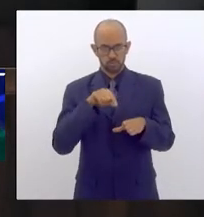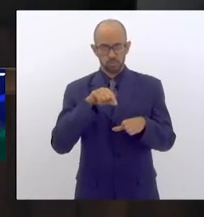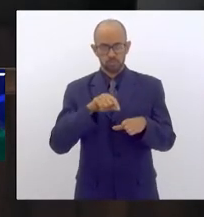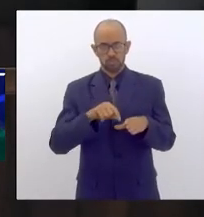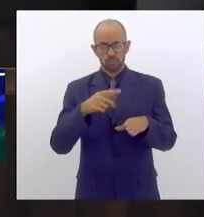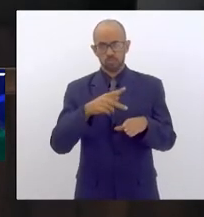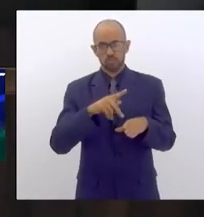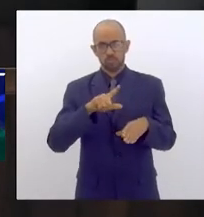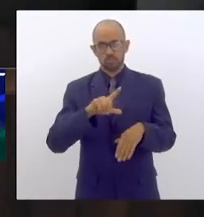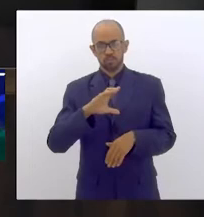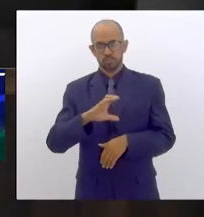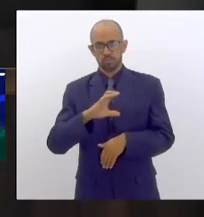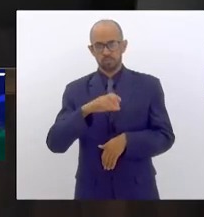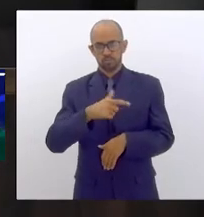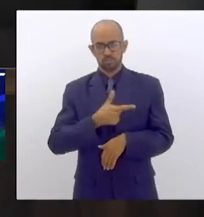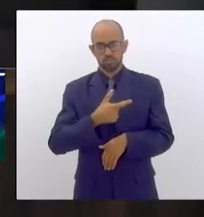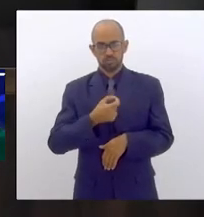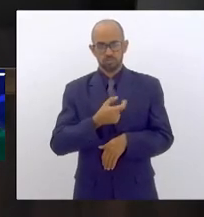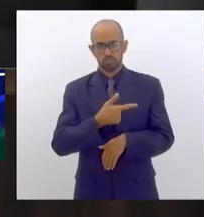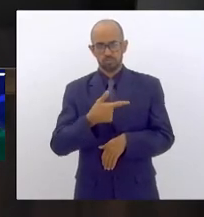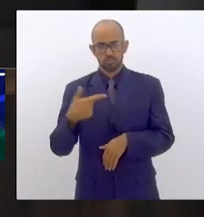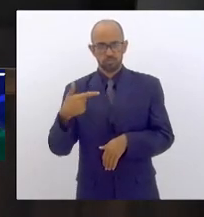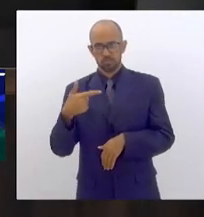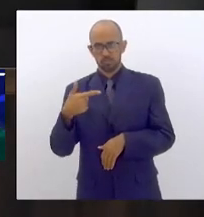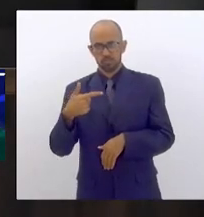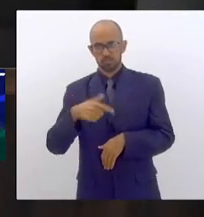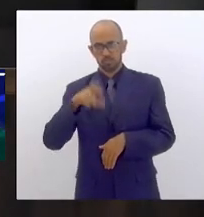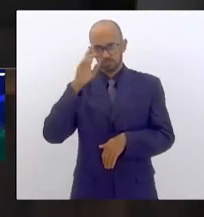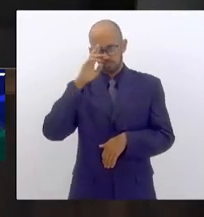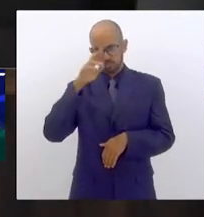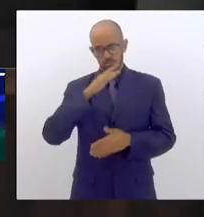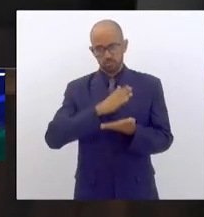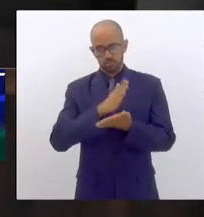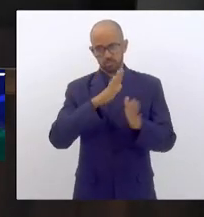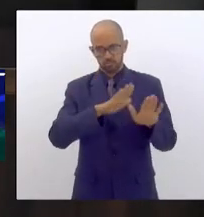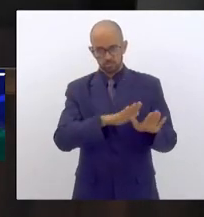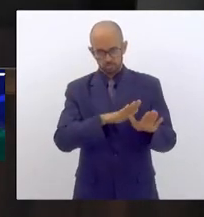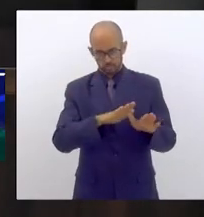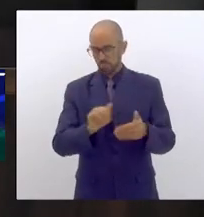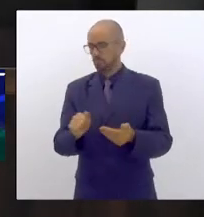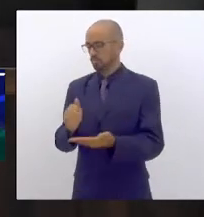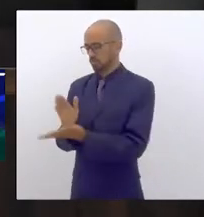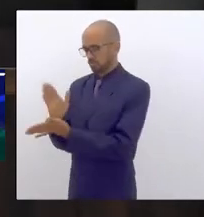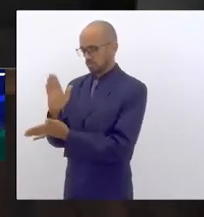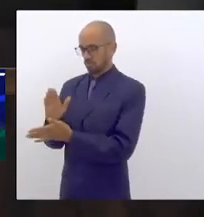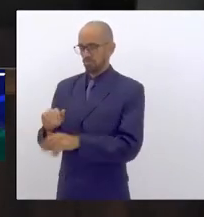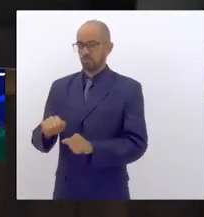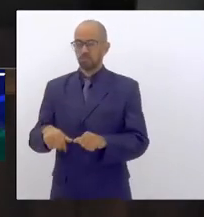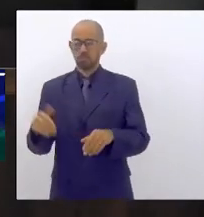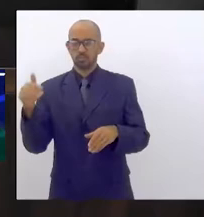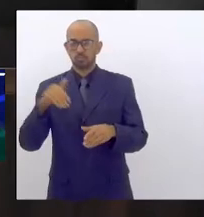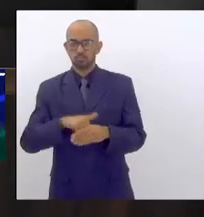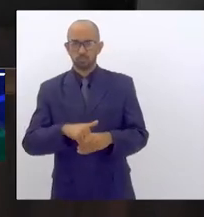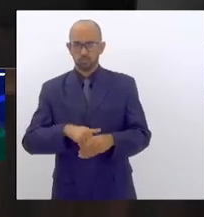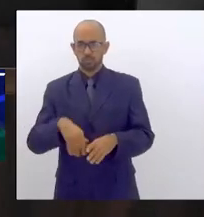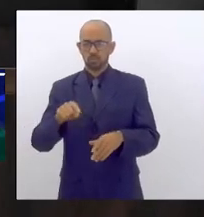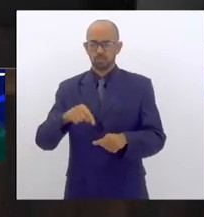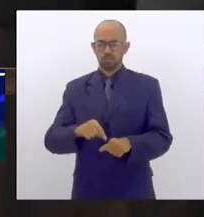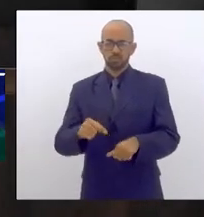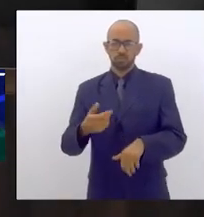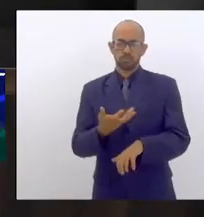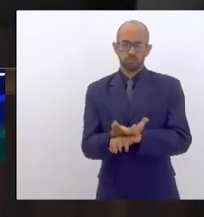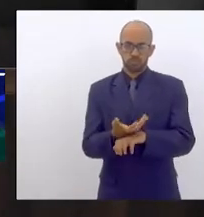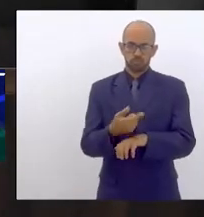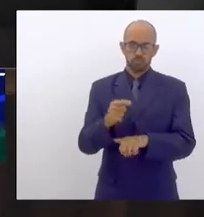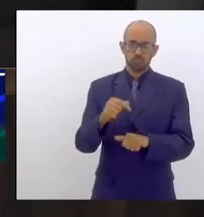complementar 59 de 22. Senhores que aprovam, permaneçam como estão. Aprovado. Em votação, matéria destacada. Senhores que aprovam, permaneçam como